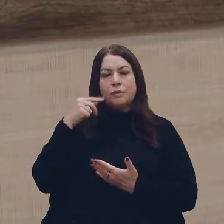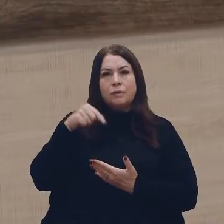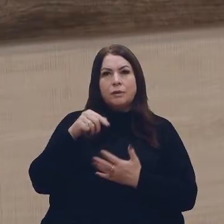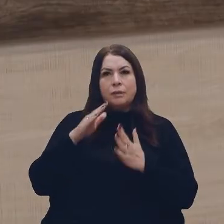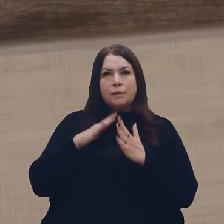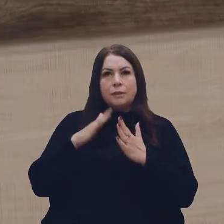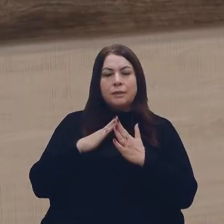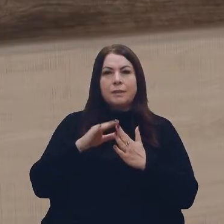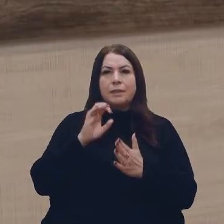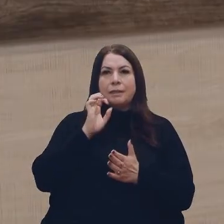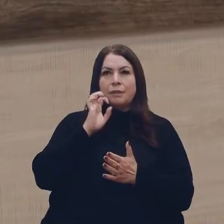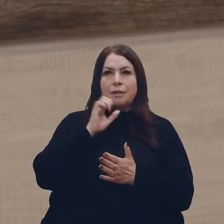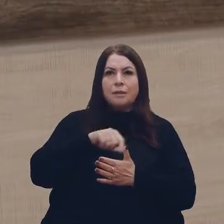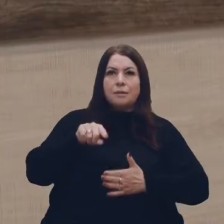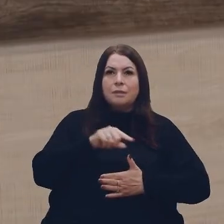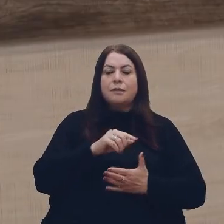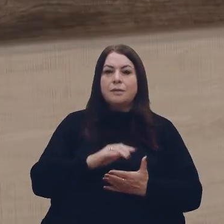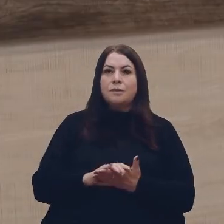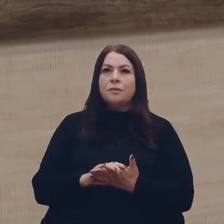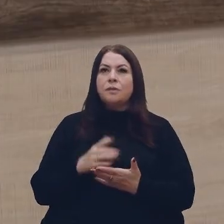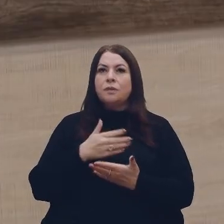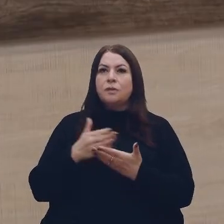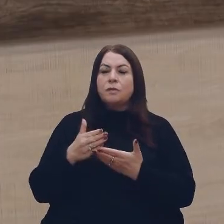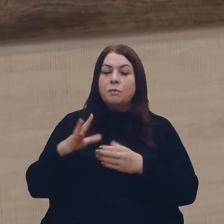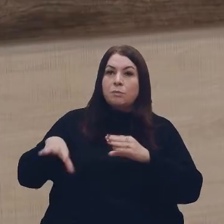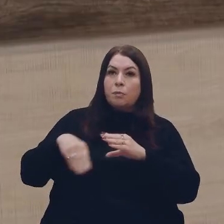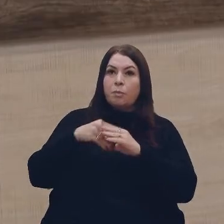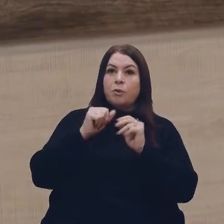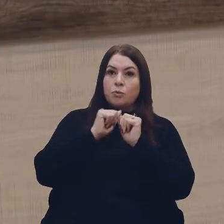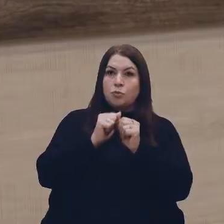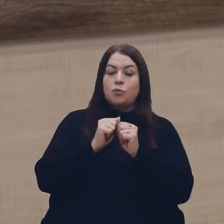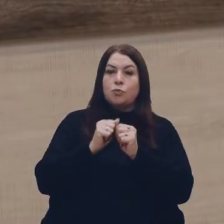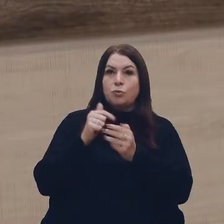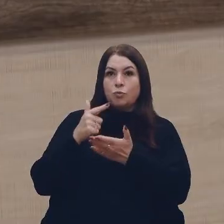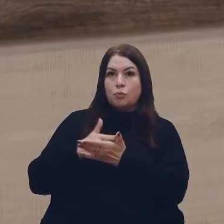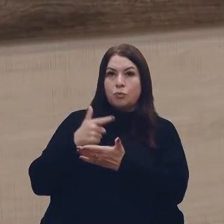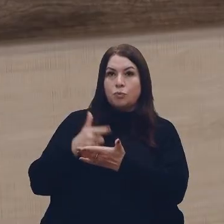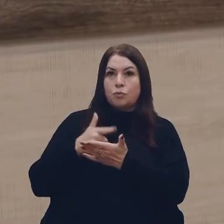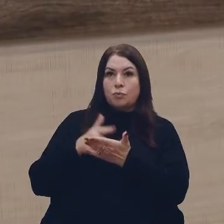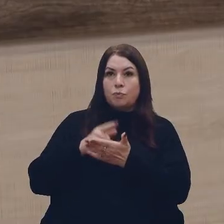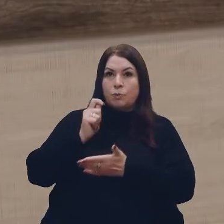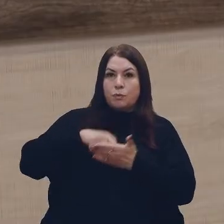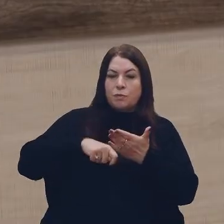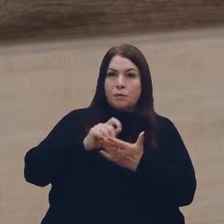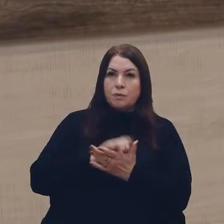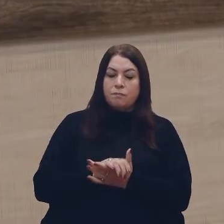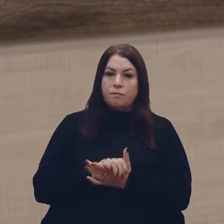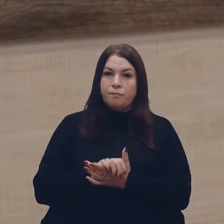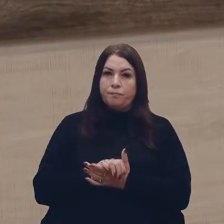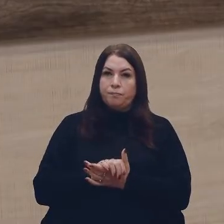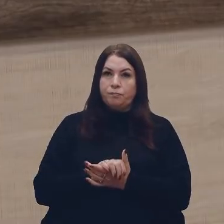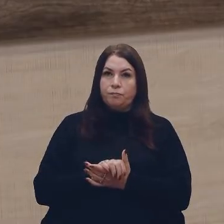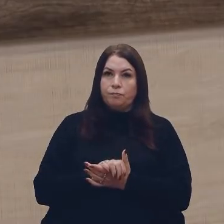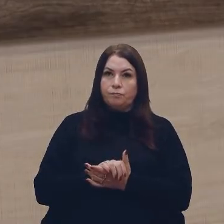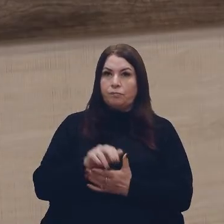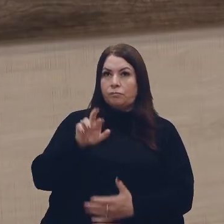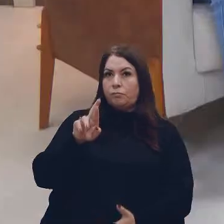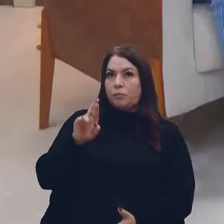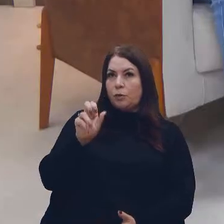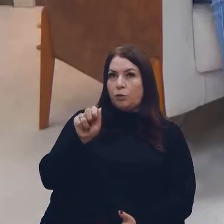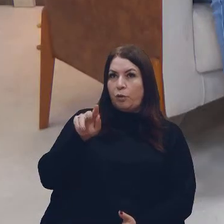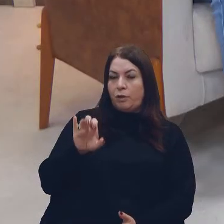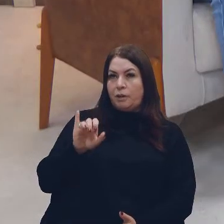desta casa, Estela Balardim, e que faz parte então aqui da obra assinada pelo Roque